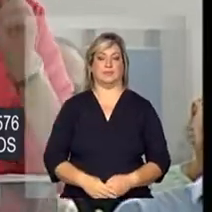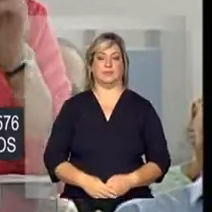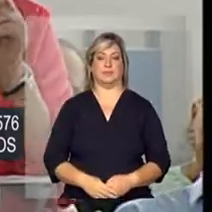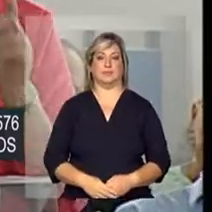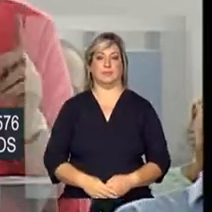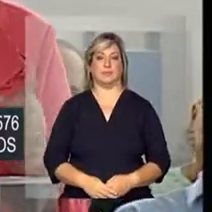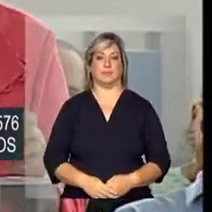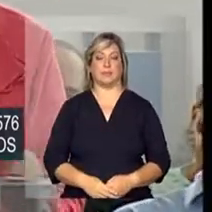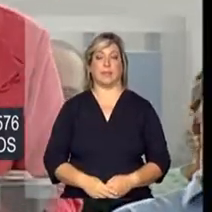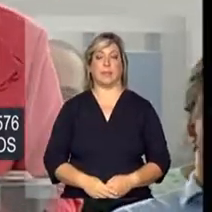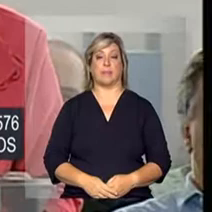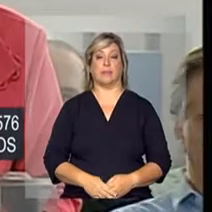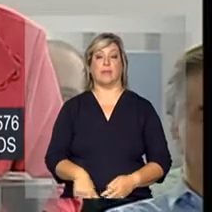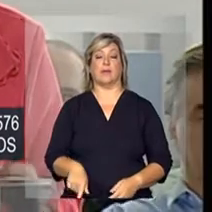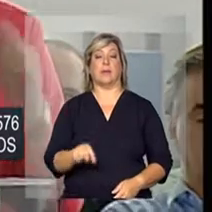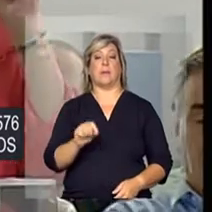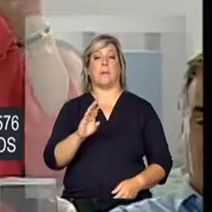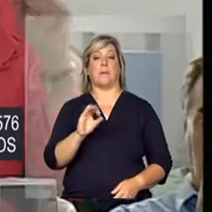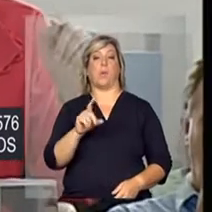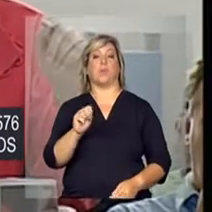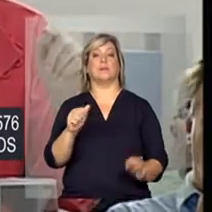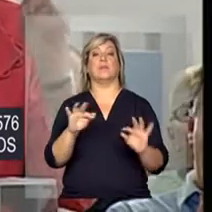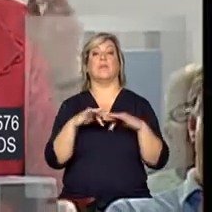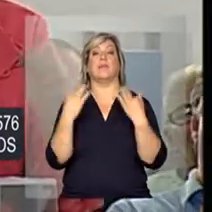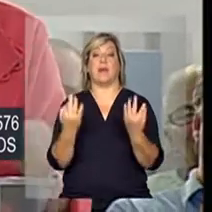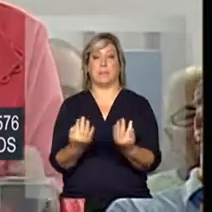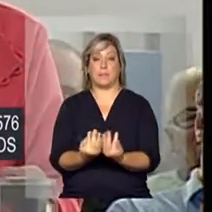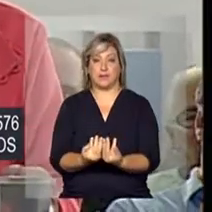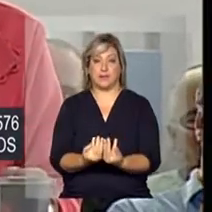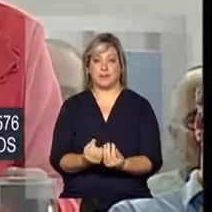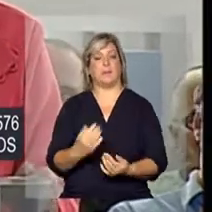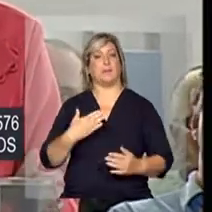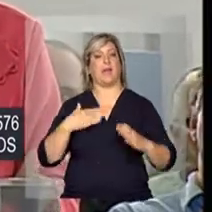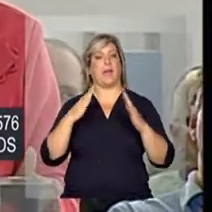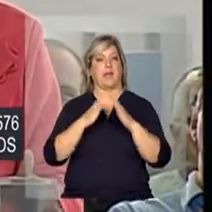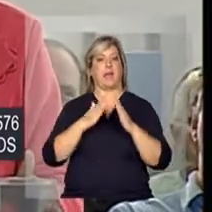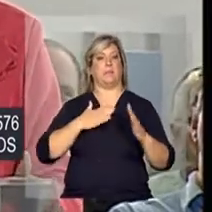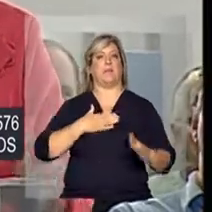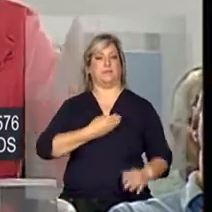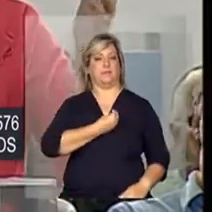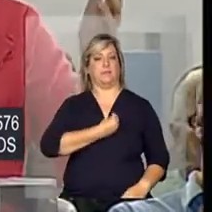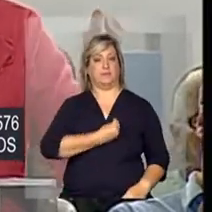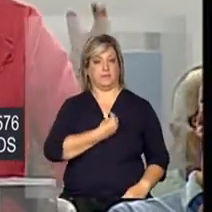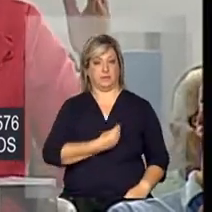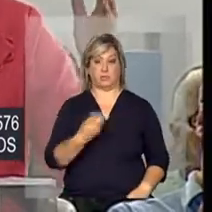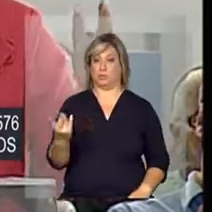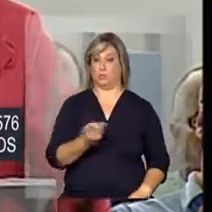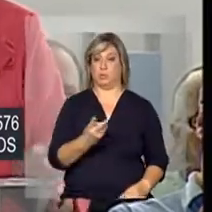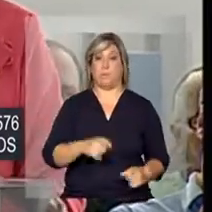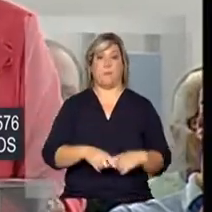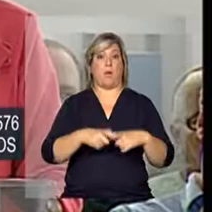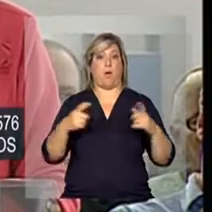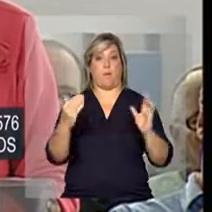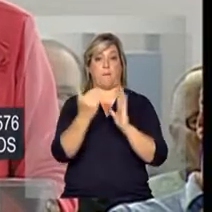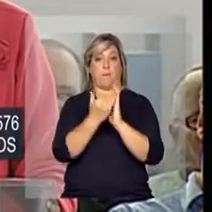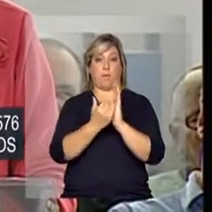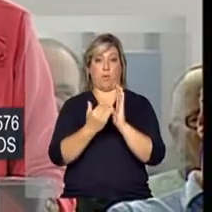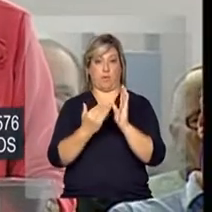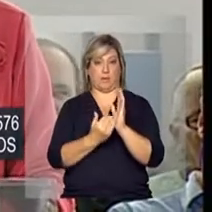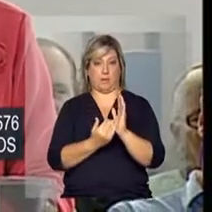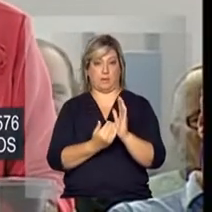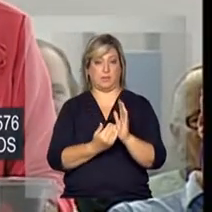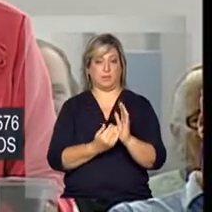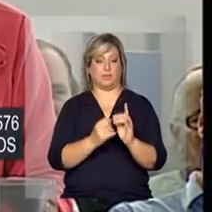Tanto no Bolsa Família, quanto no Minha Casa Minha Vida, que são os dois maiores programas